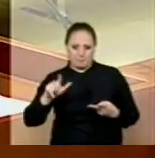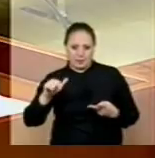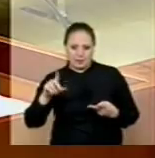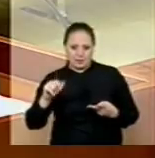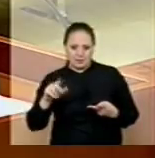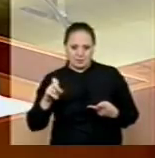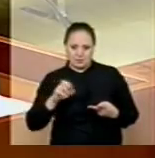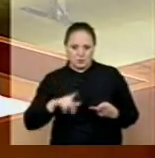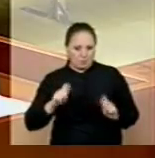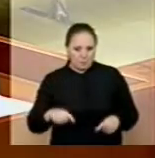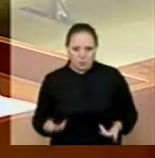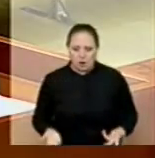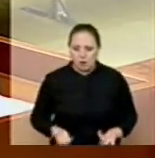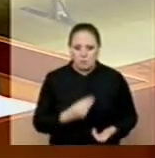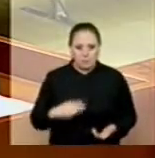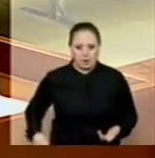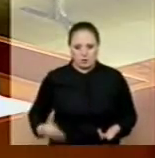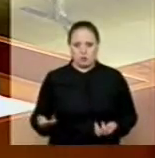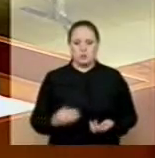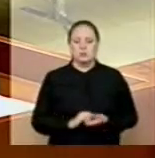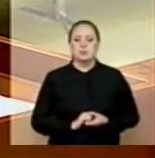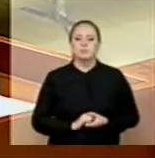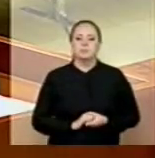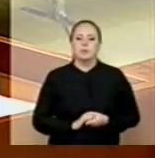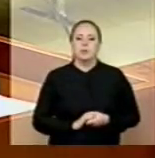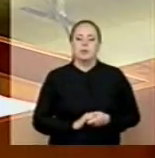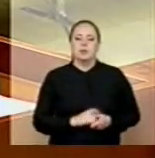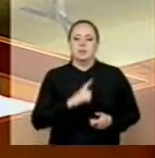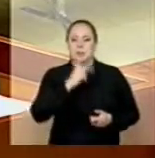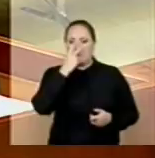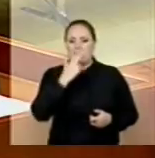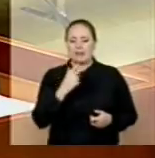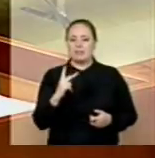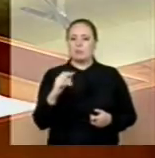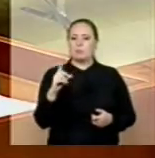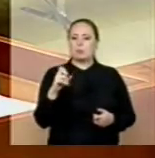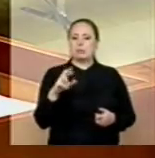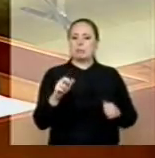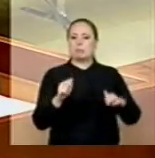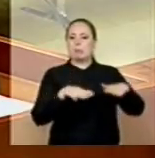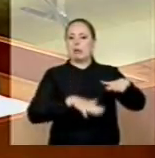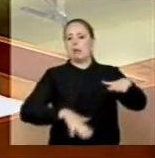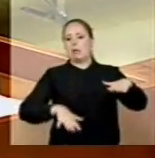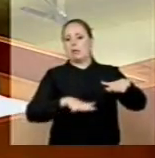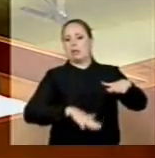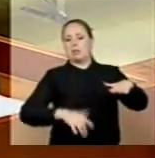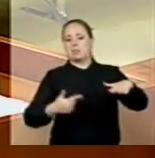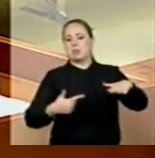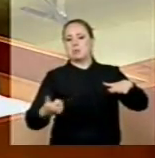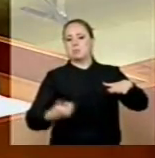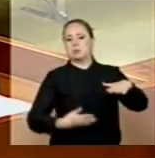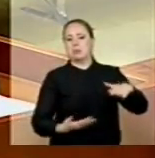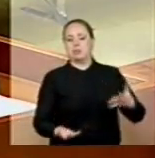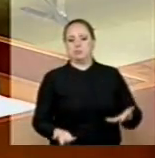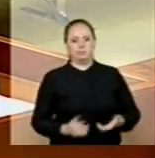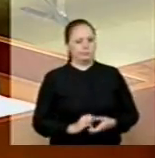passa a termos um poder de menor tamanho, de segunda categoria, de segunda qualidade. A UNALI não quer aqui, de